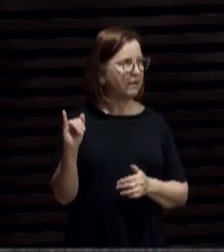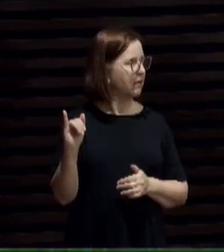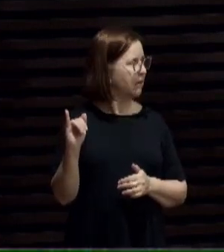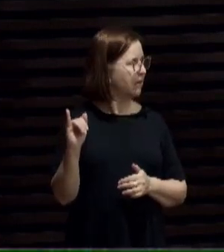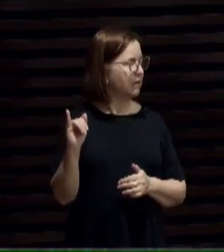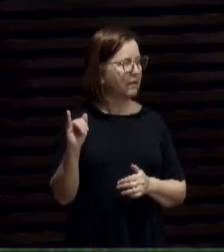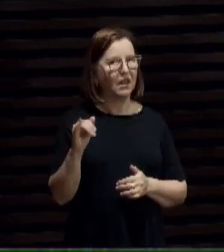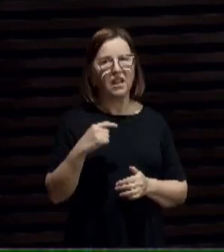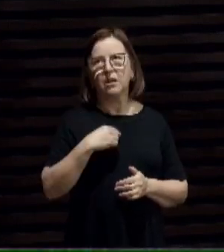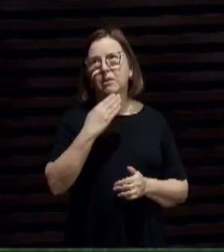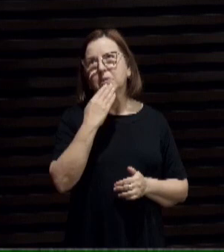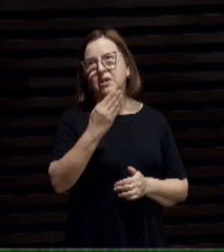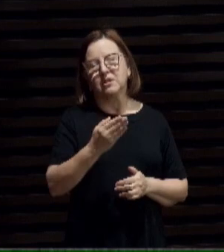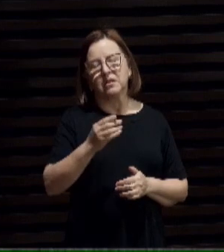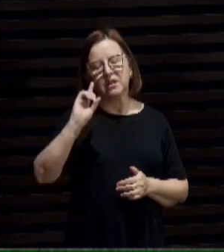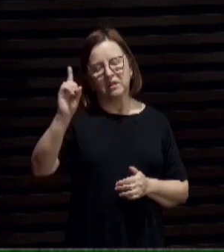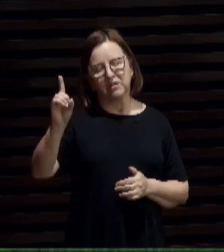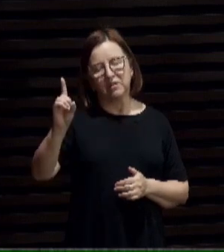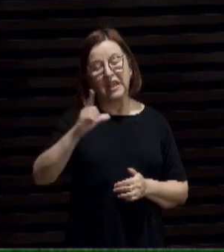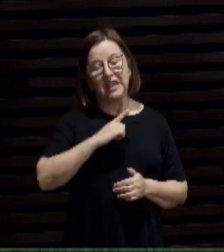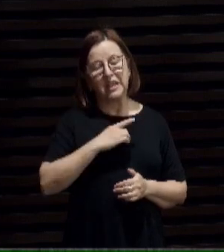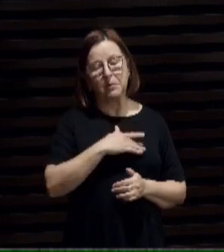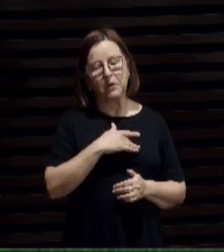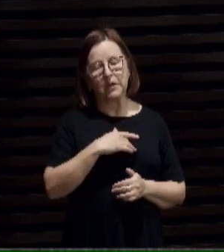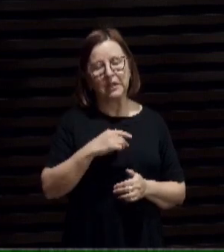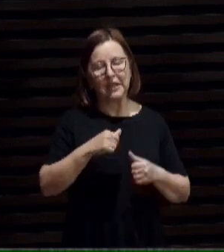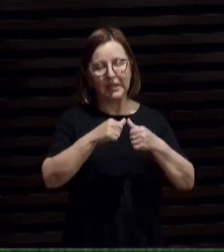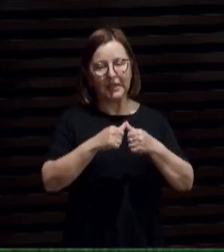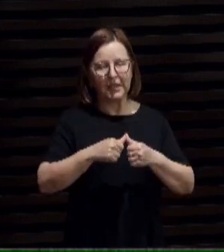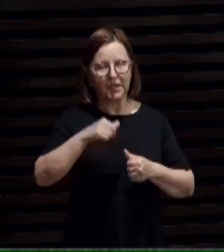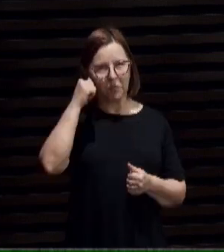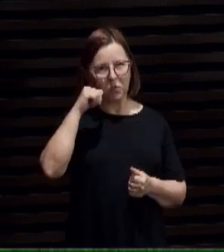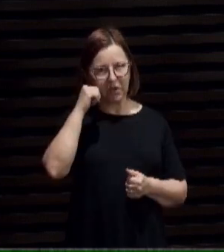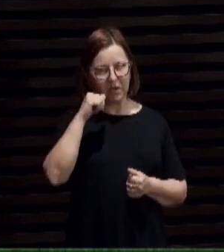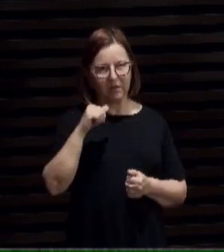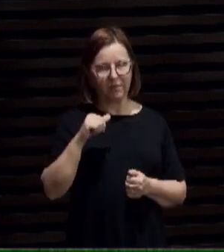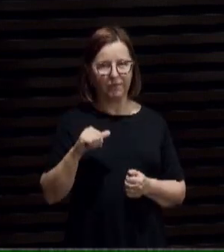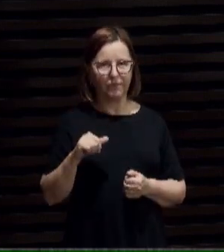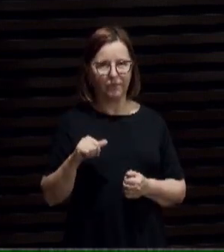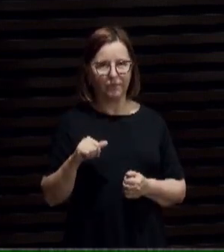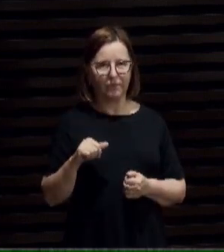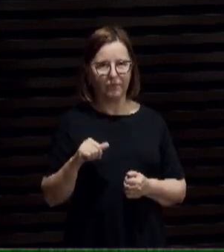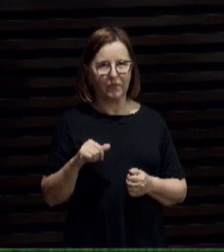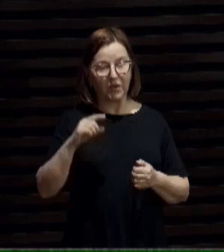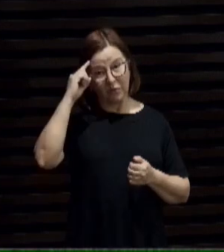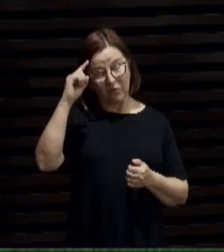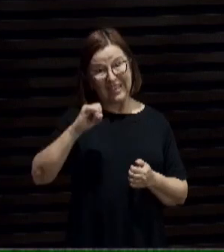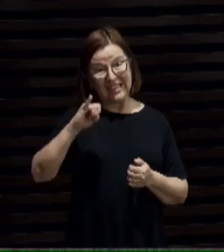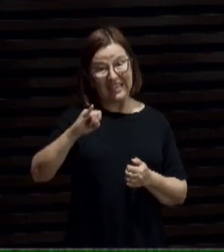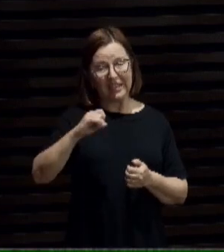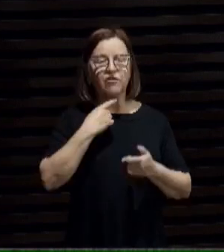tenha misericórdia dela, para que ela um dia, se for da vontade do